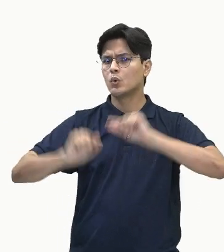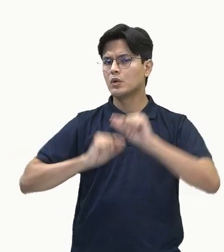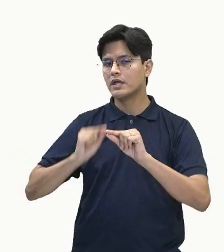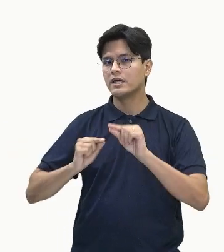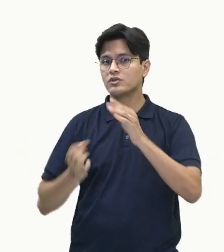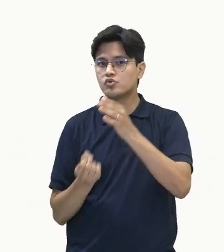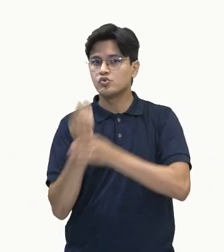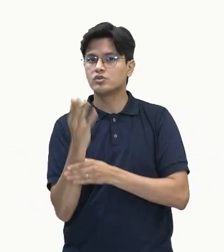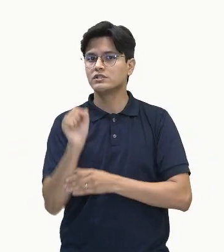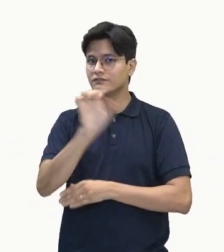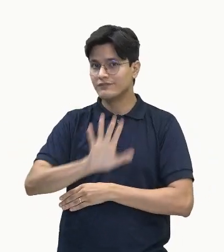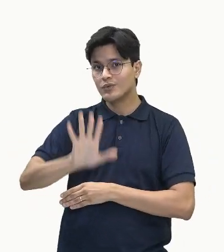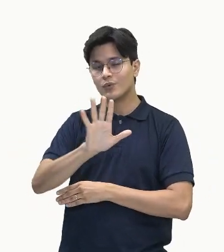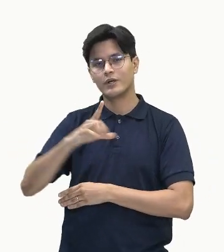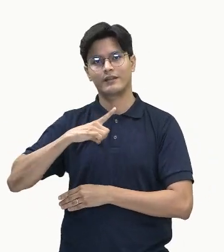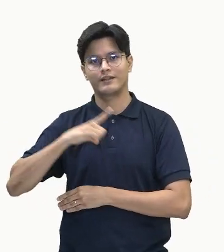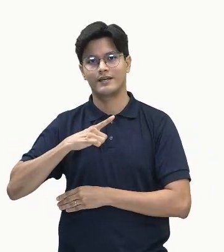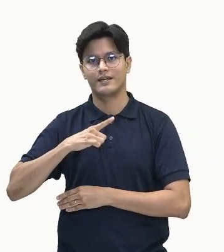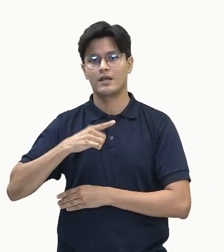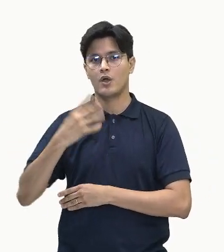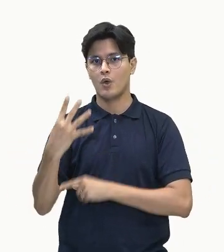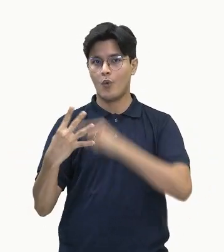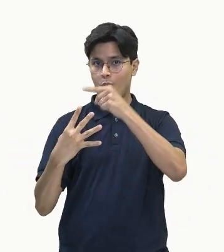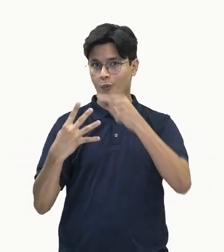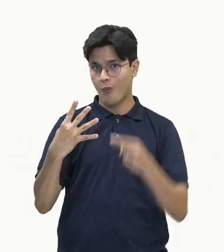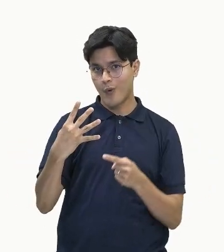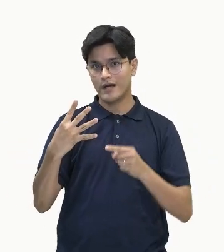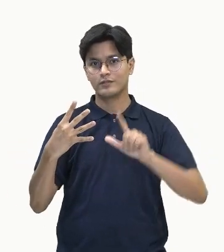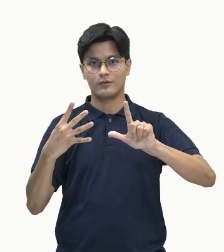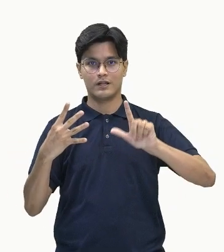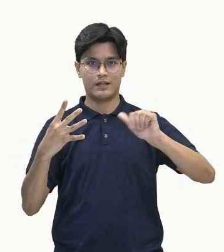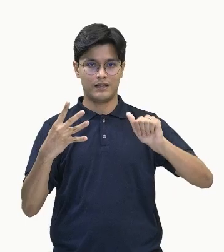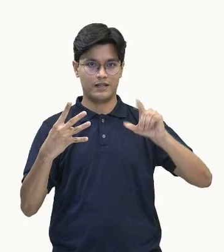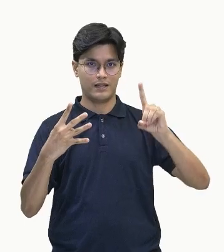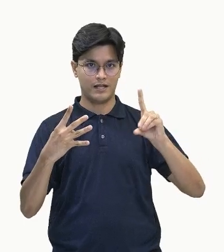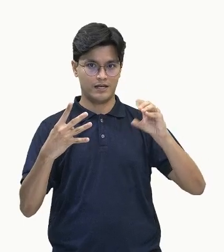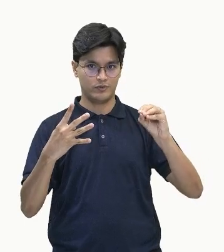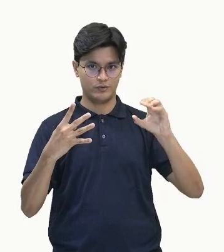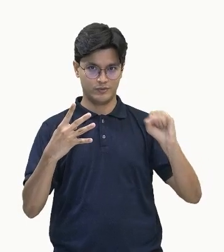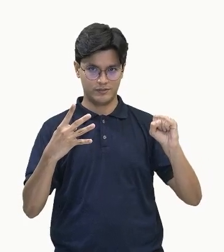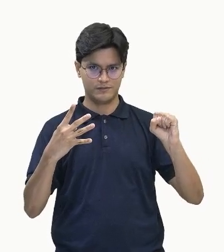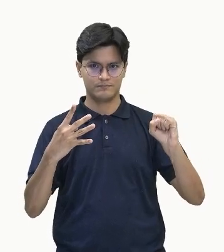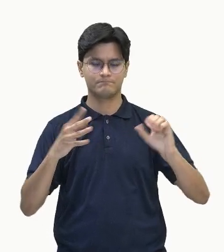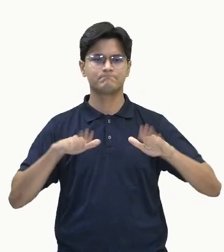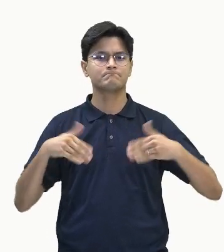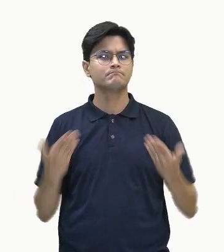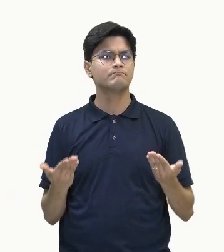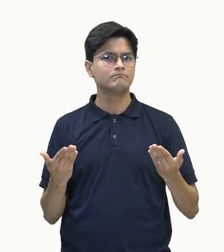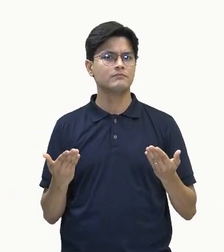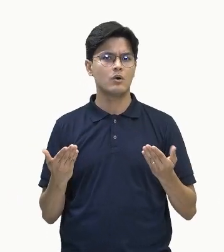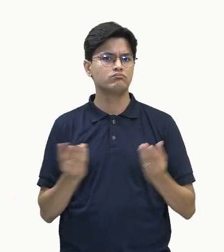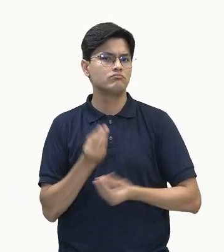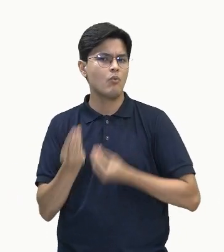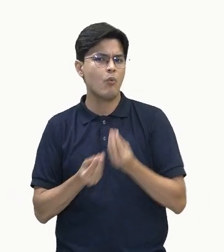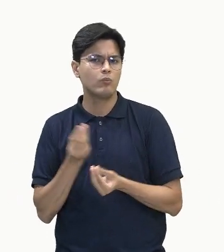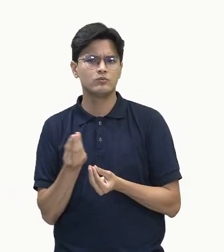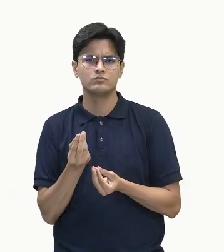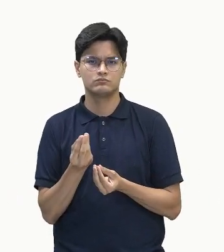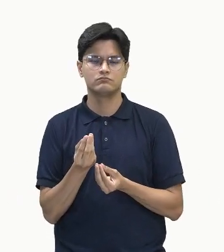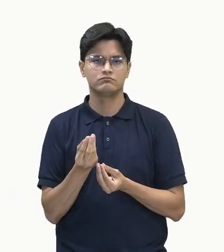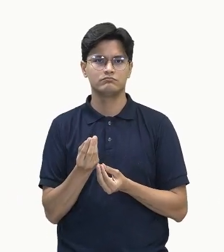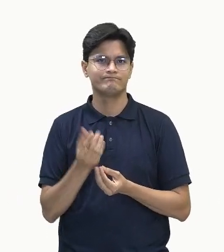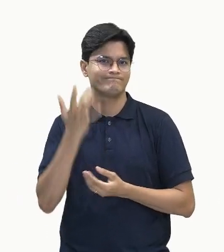tá legal? Então vamos lá. Qual é o formato dela? Eu também não sei. Então olha só, pessoal, vamos relembrar aqui então,